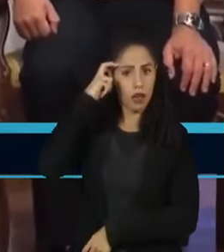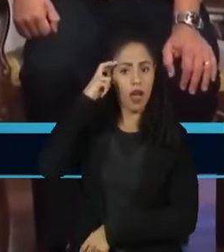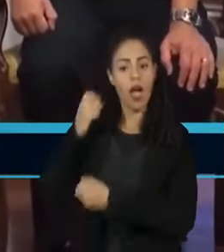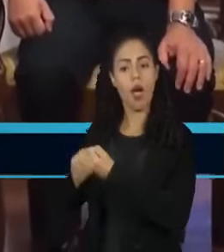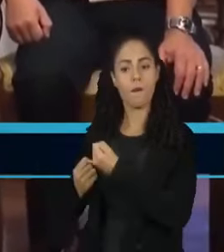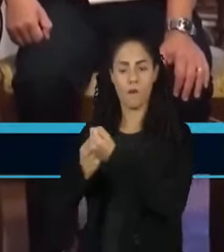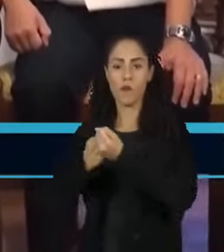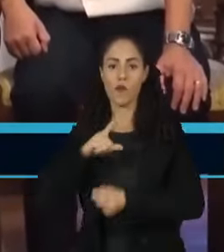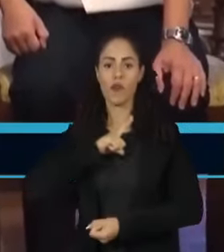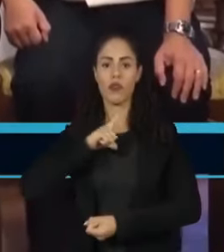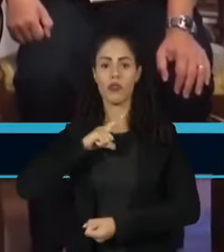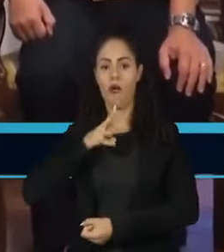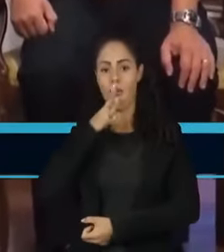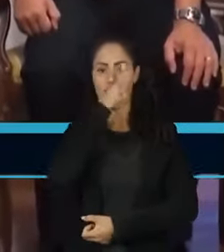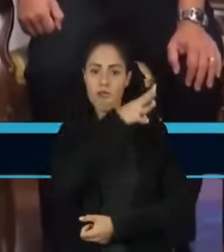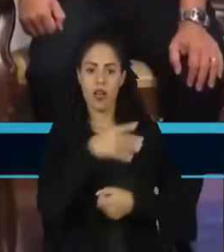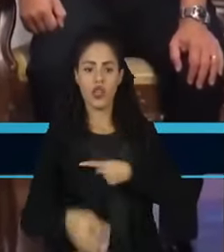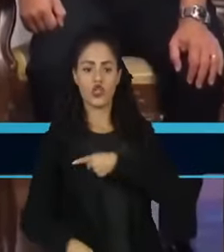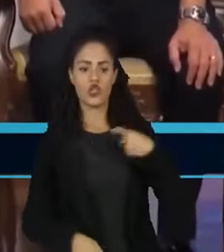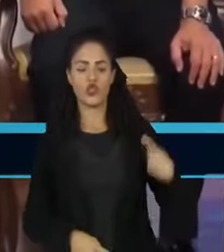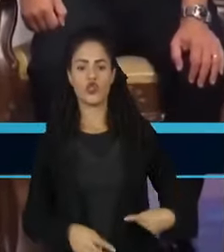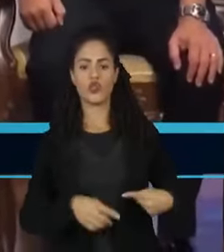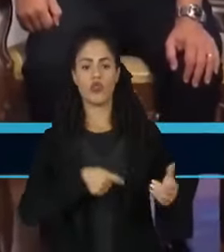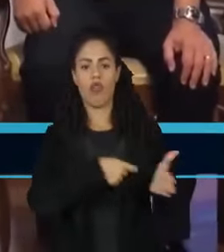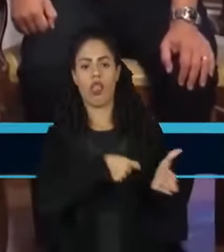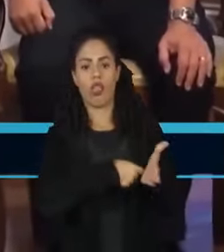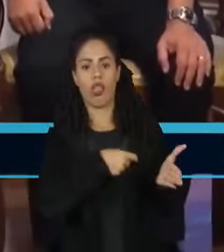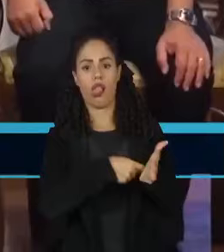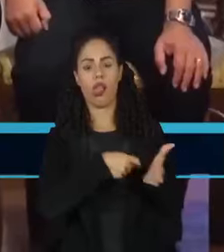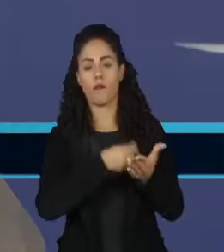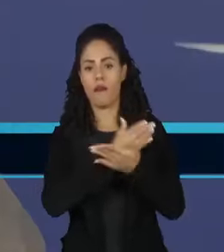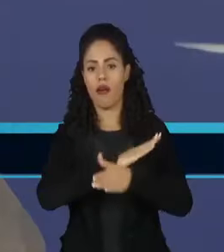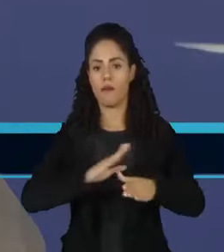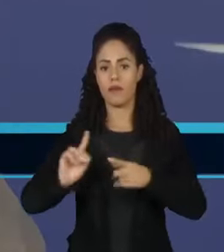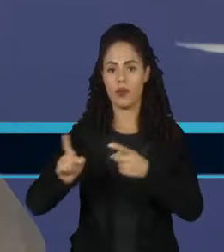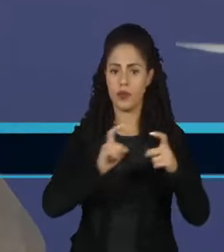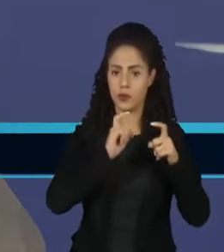depois de acusar a China de pressionar países para boicotarem a reunião.